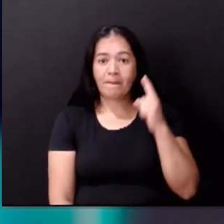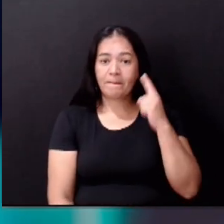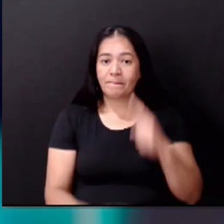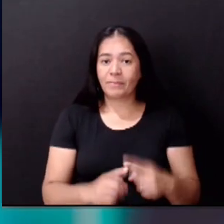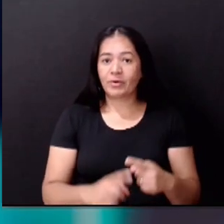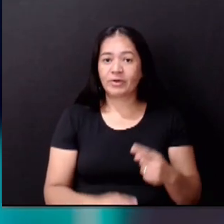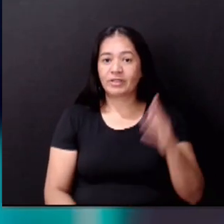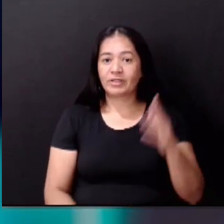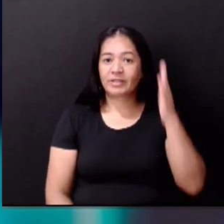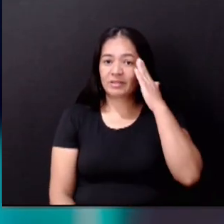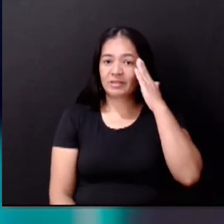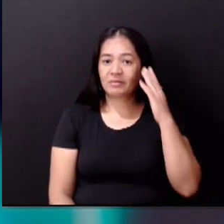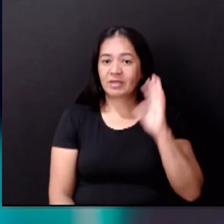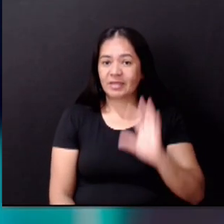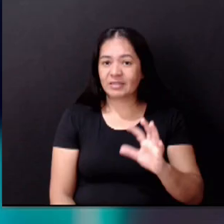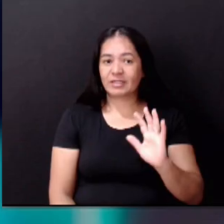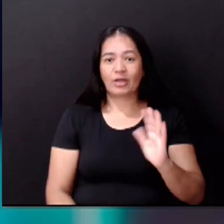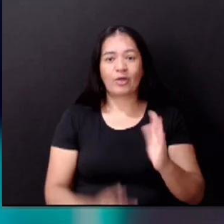acontece.